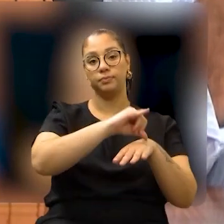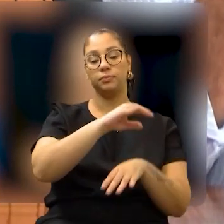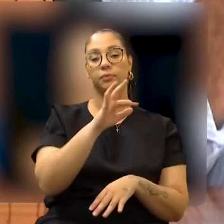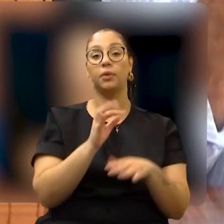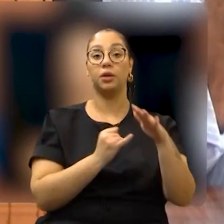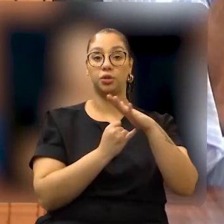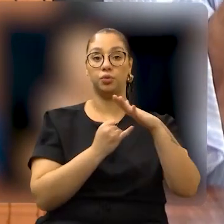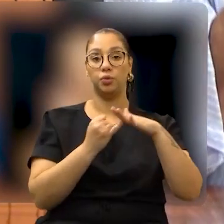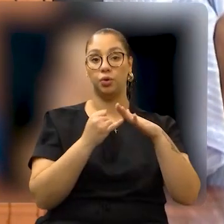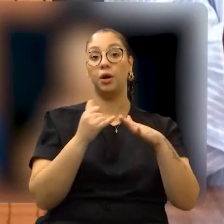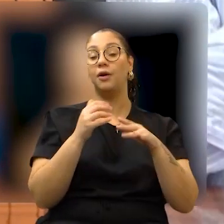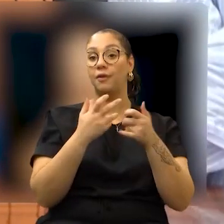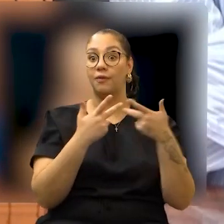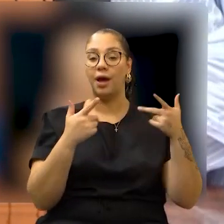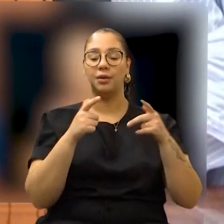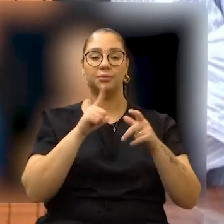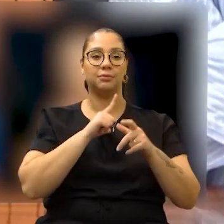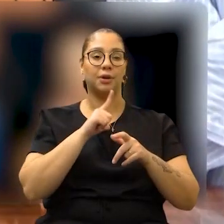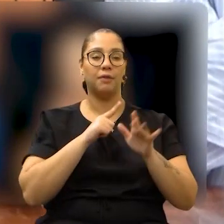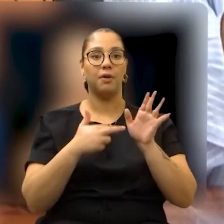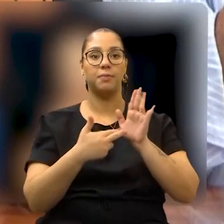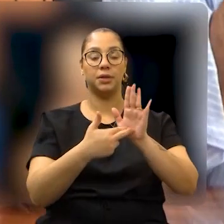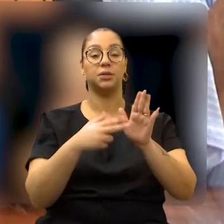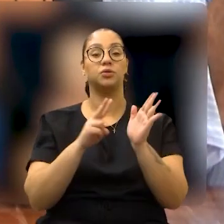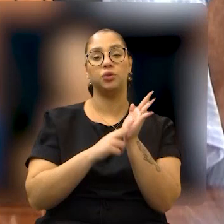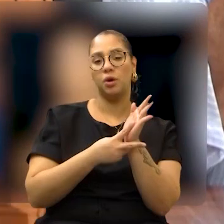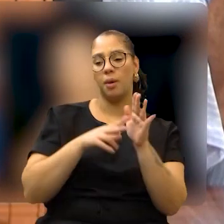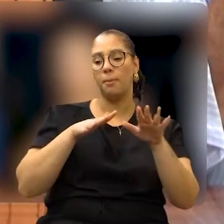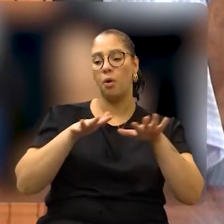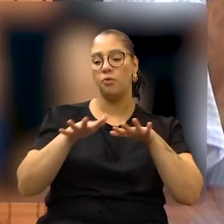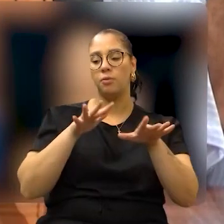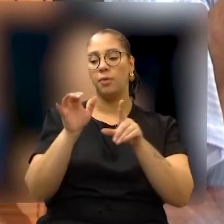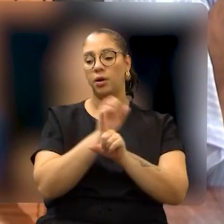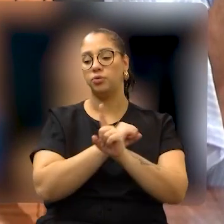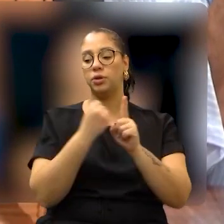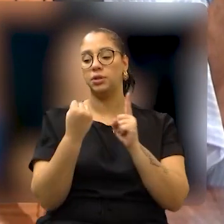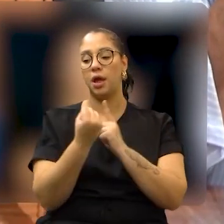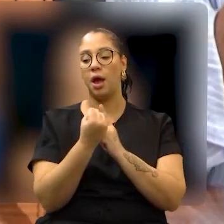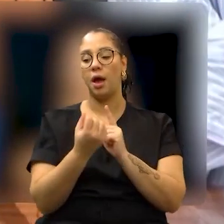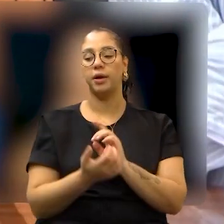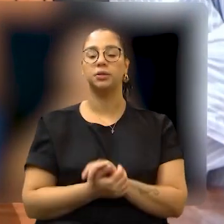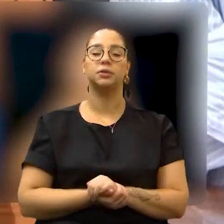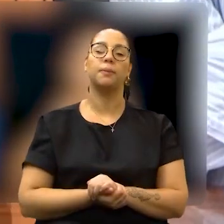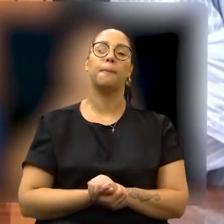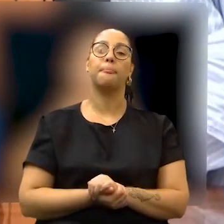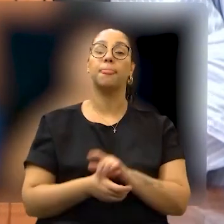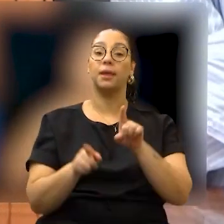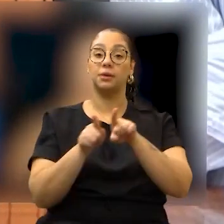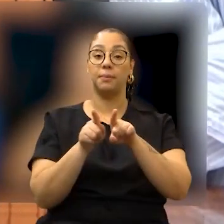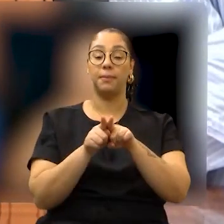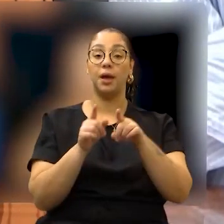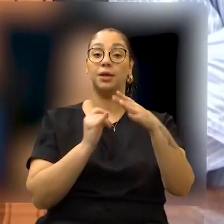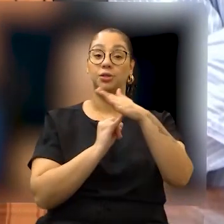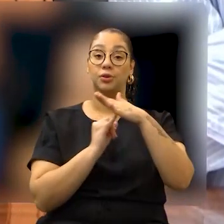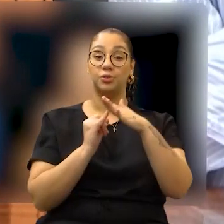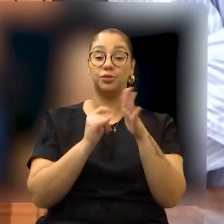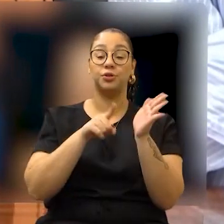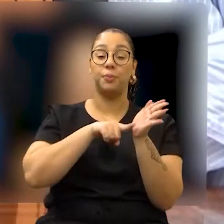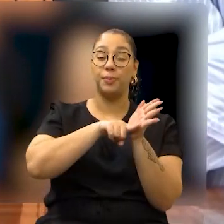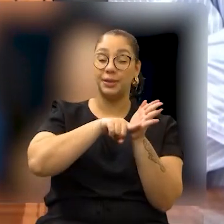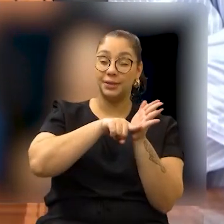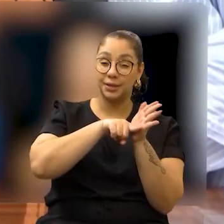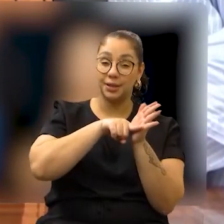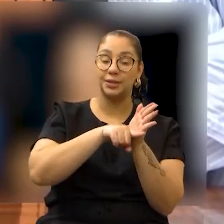a quantidade de representação de sindicatos, de movimentos sociais, de entidades